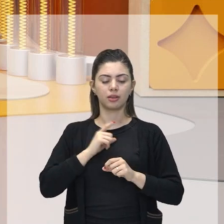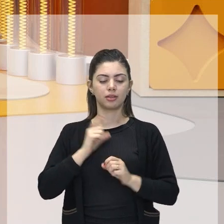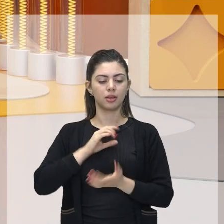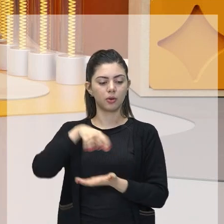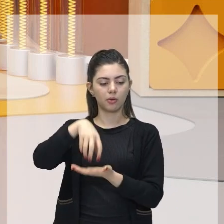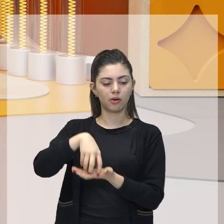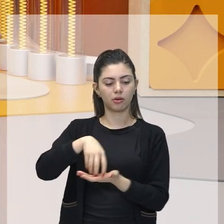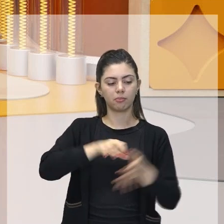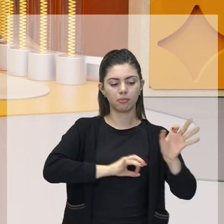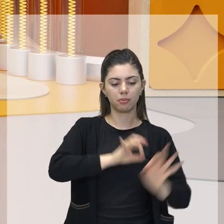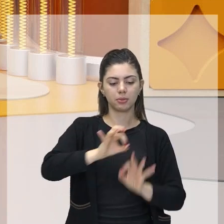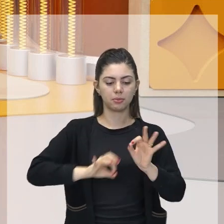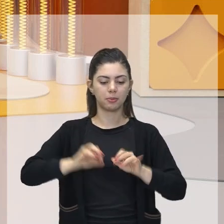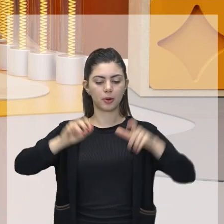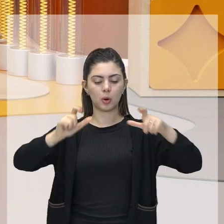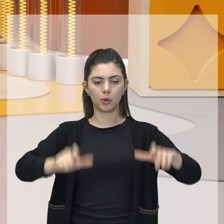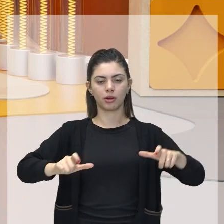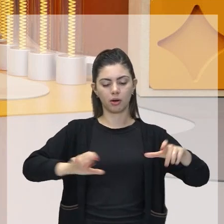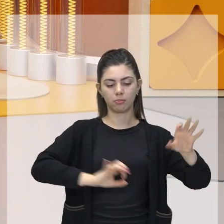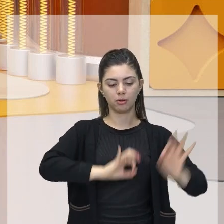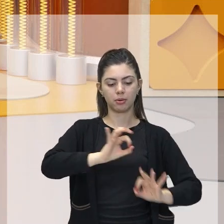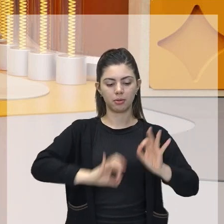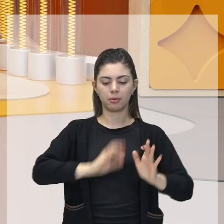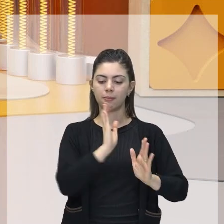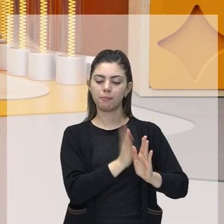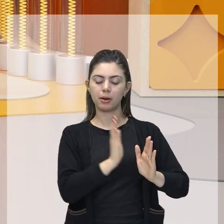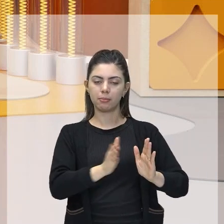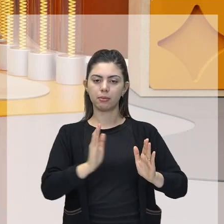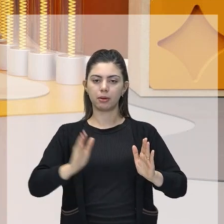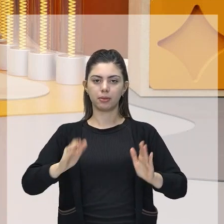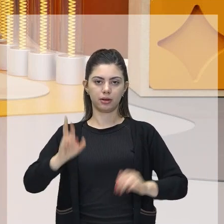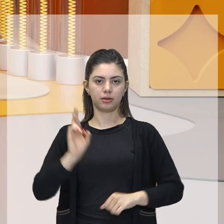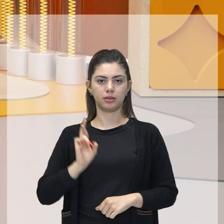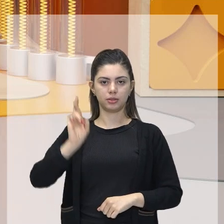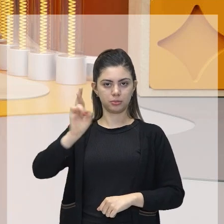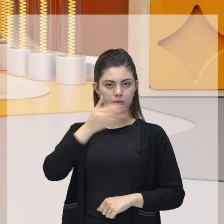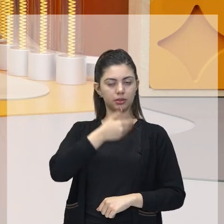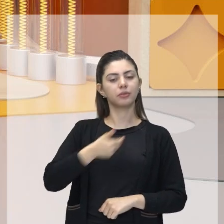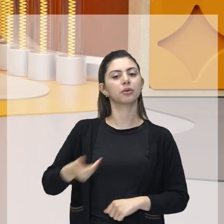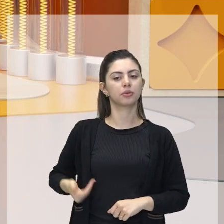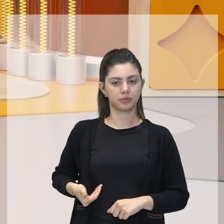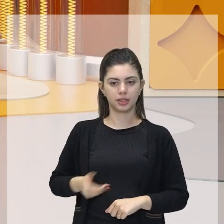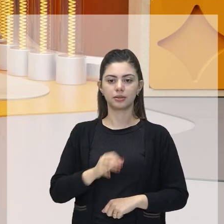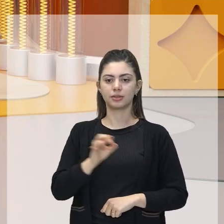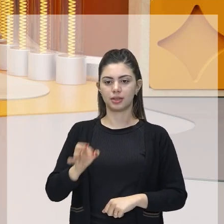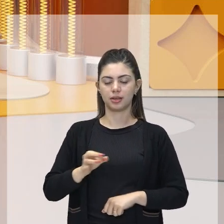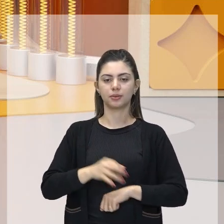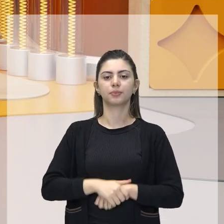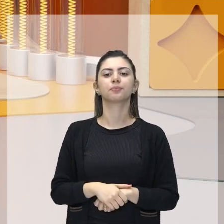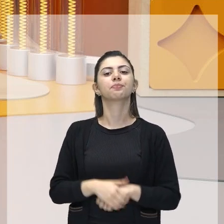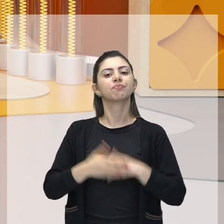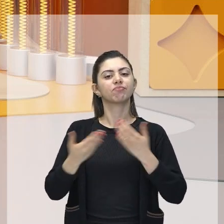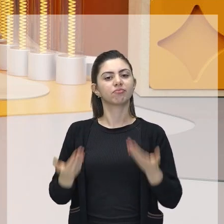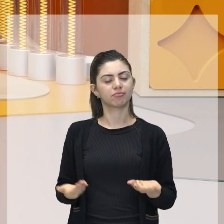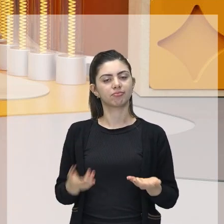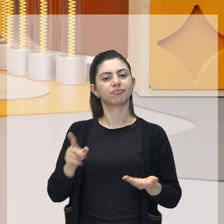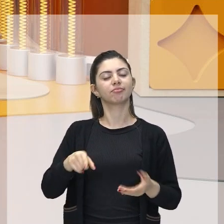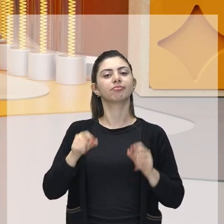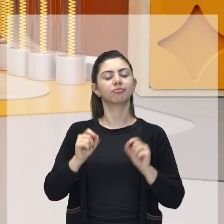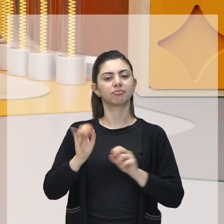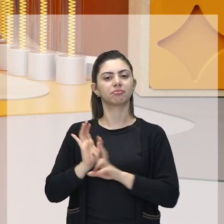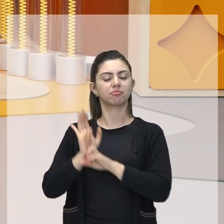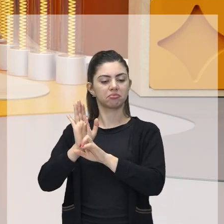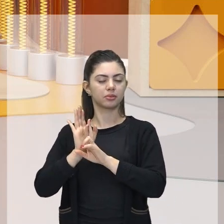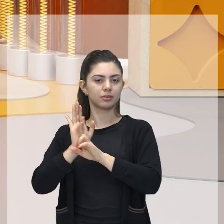aquele território, o que é que organiza aquela nação ali, né? Que é exatamente a forma como as autoridades se